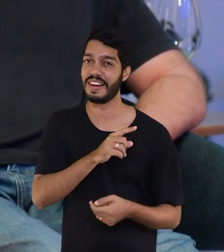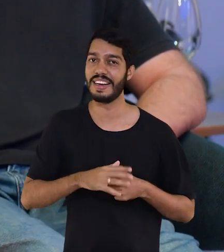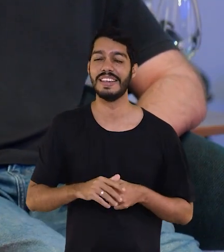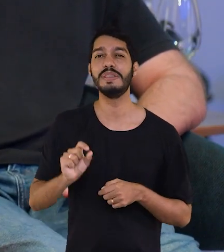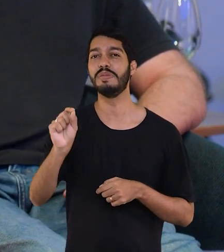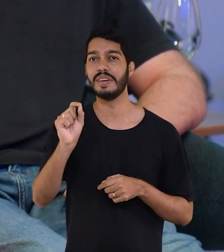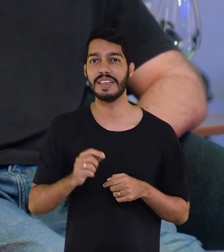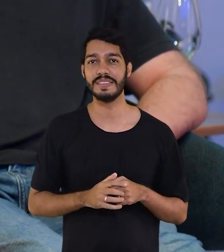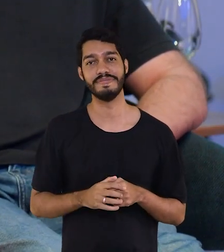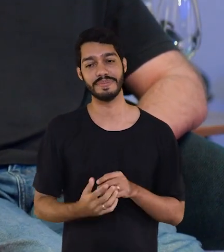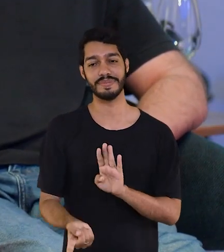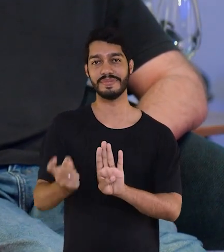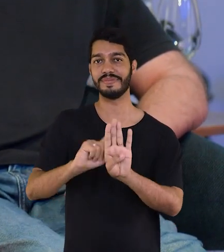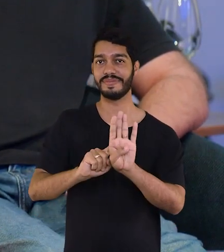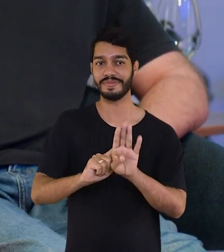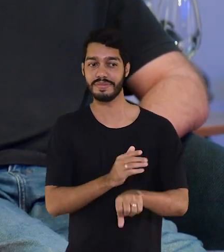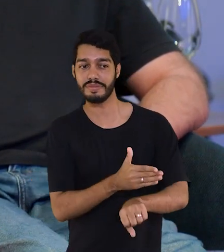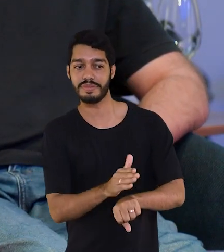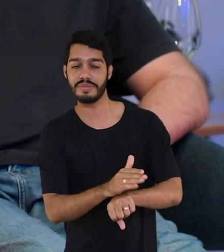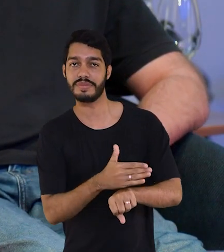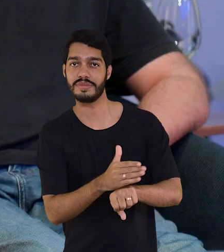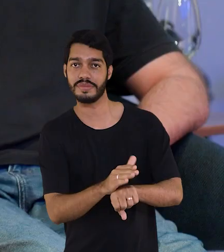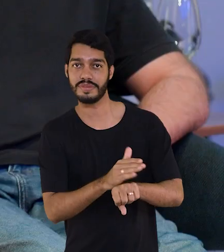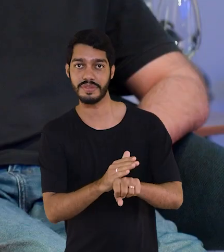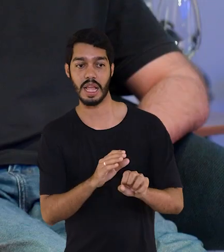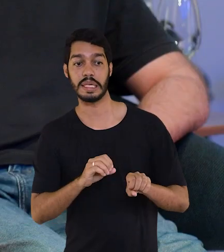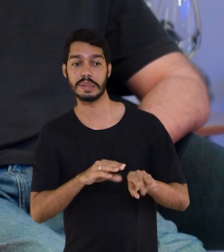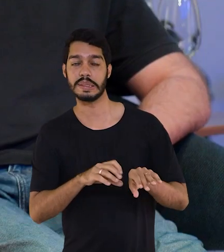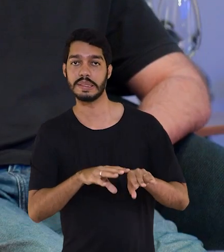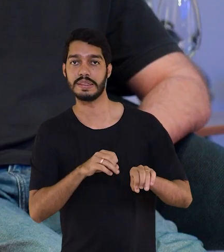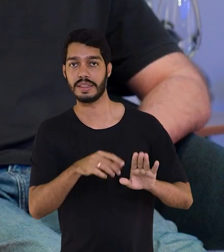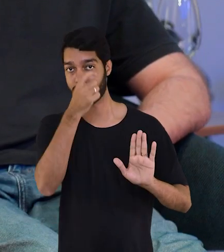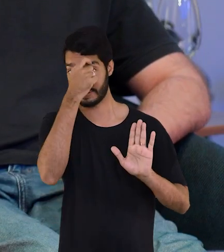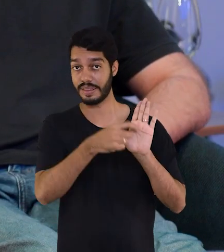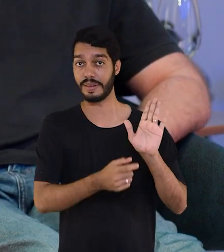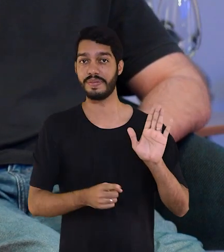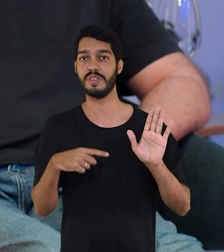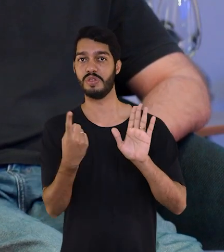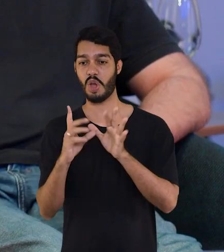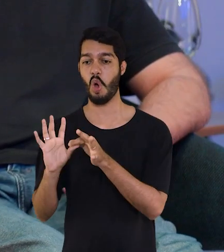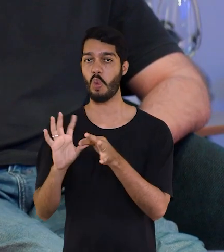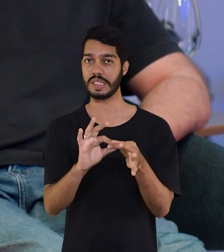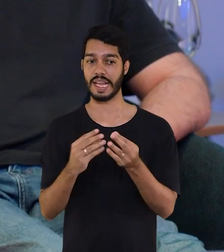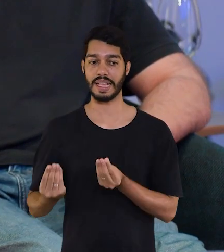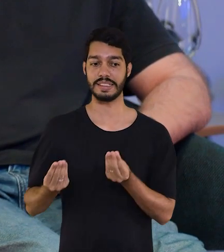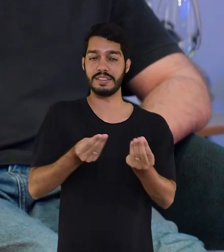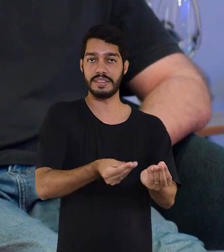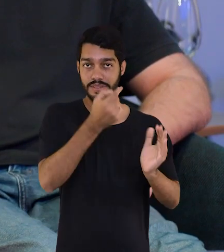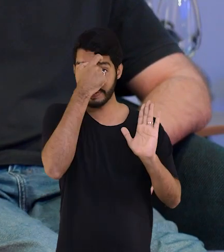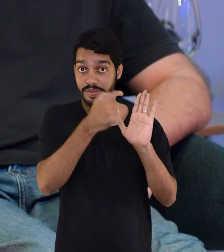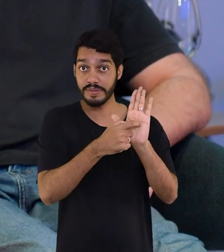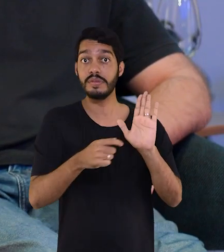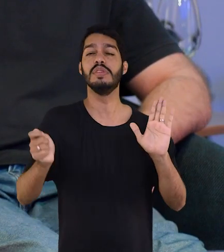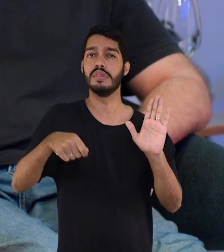painel. Que são os vieses do treinamento dos modelos das inteligências artificiais. Então, quando a gente passa um contexto para uma